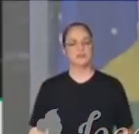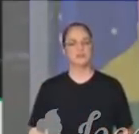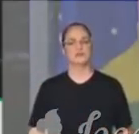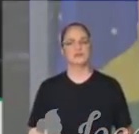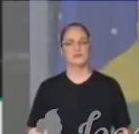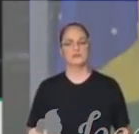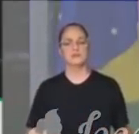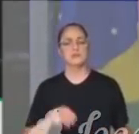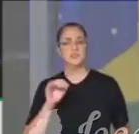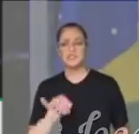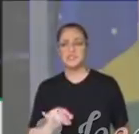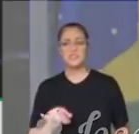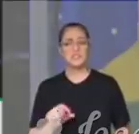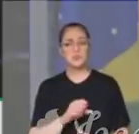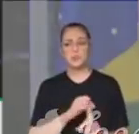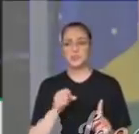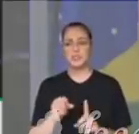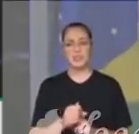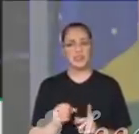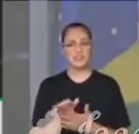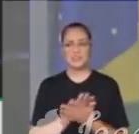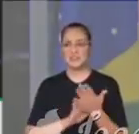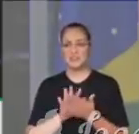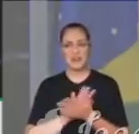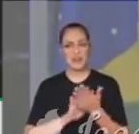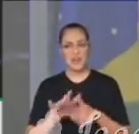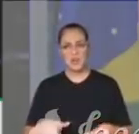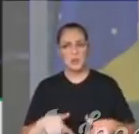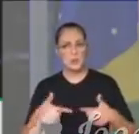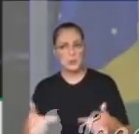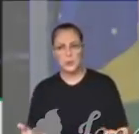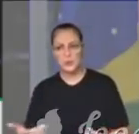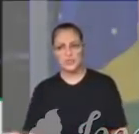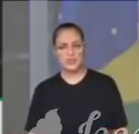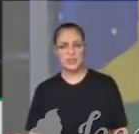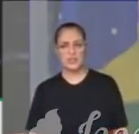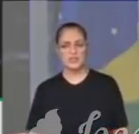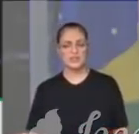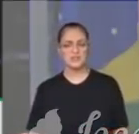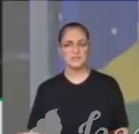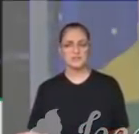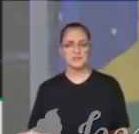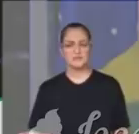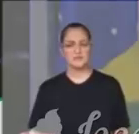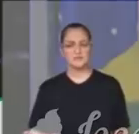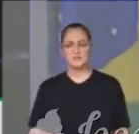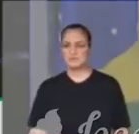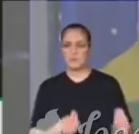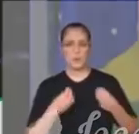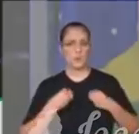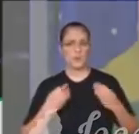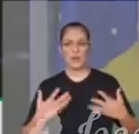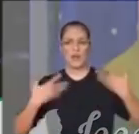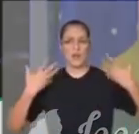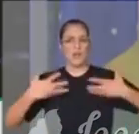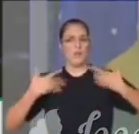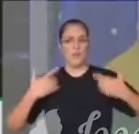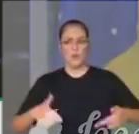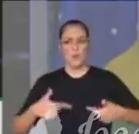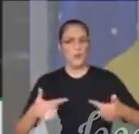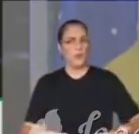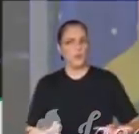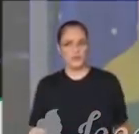essa sociedade se mostrando espontaneamente, inspirando vários de seus representantes, assim